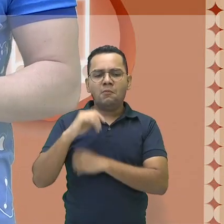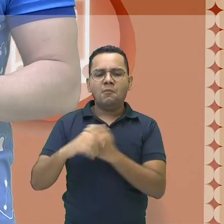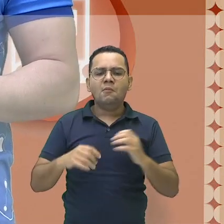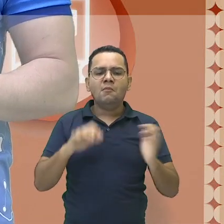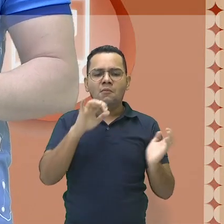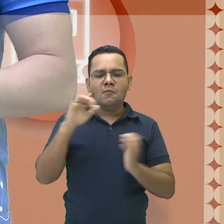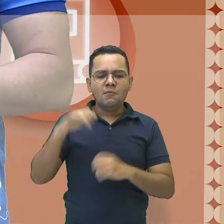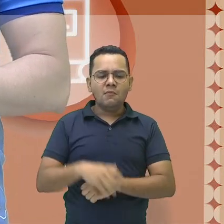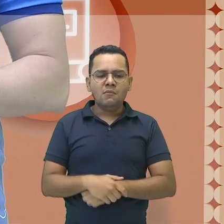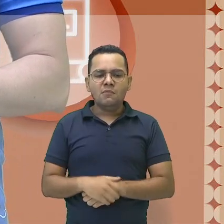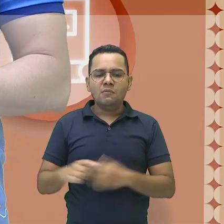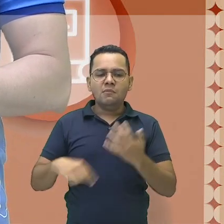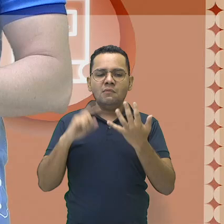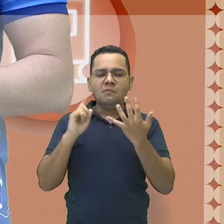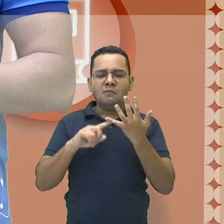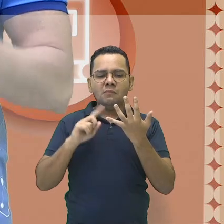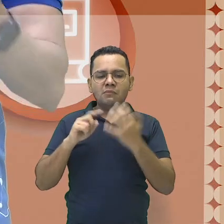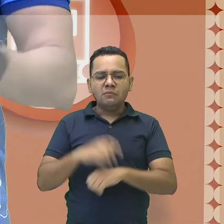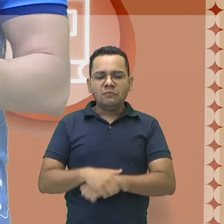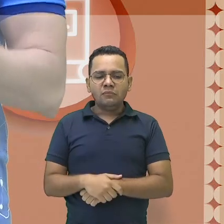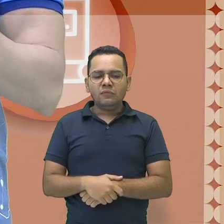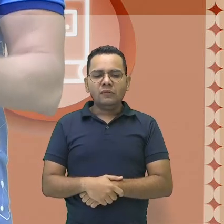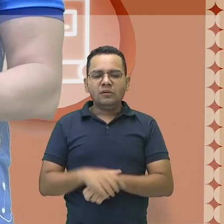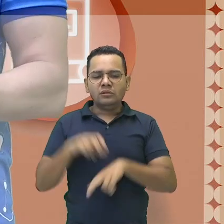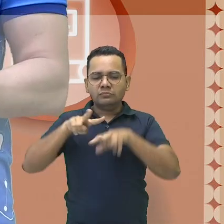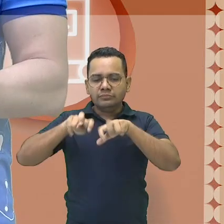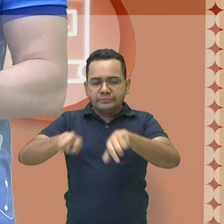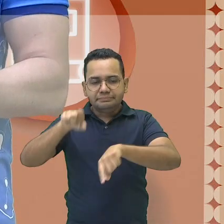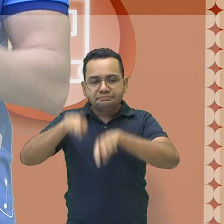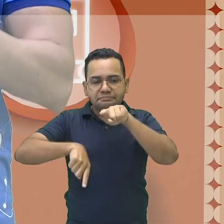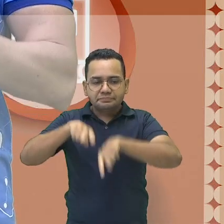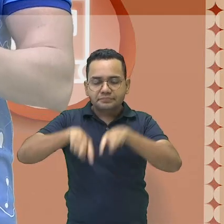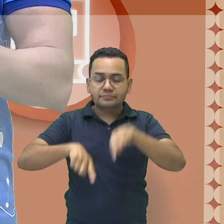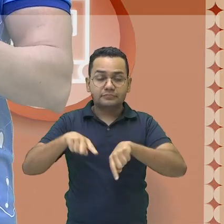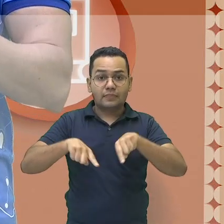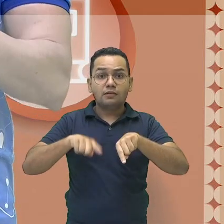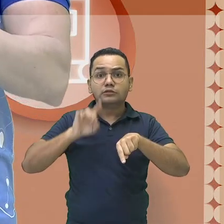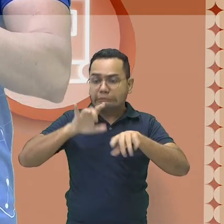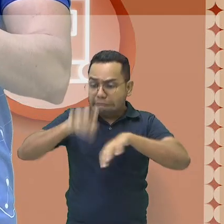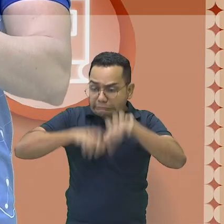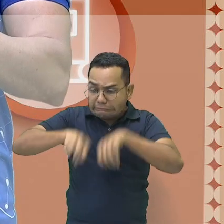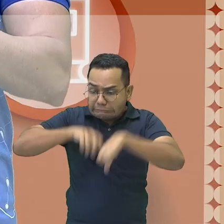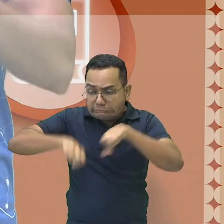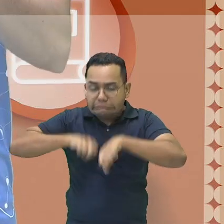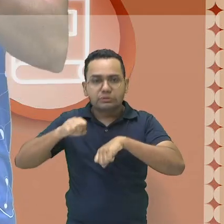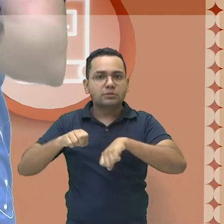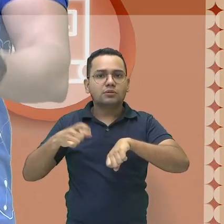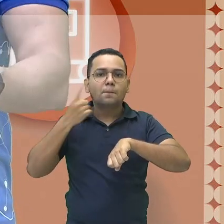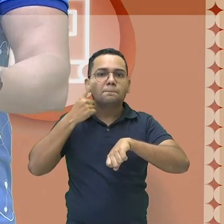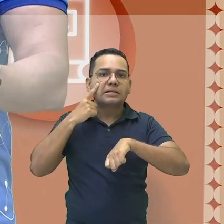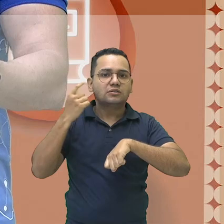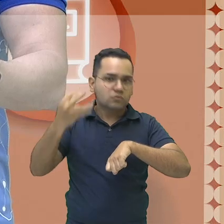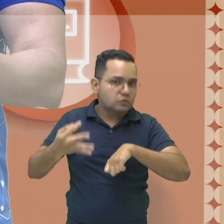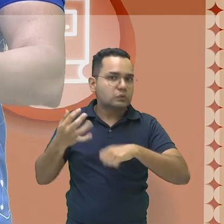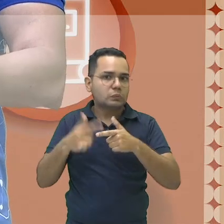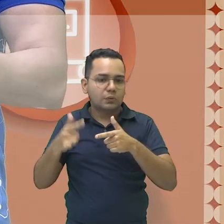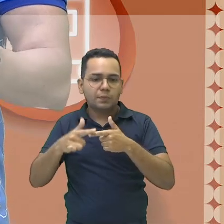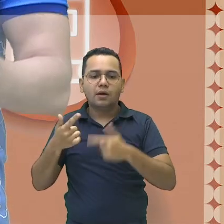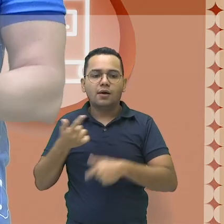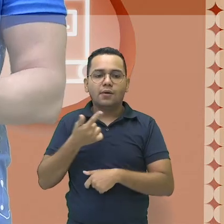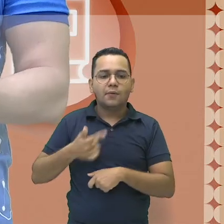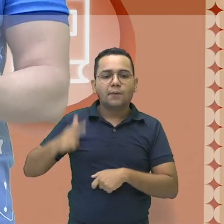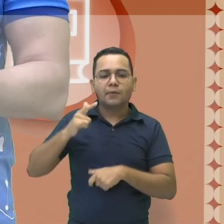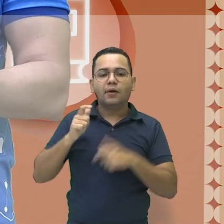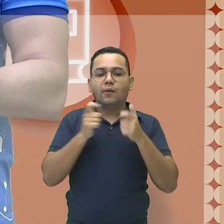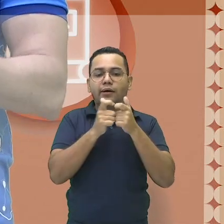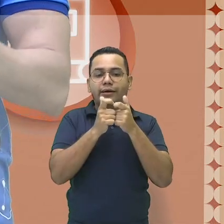dos recursos naturais é um outro problema e o crescimento populacional. Isso acaba também dificultando ali a preservação